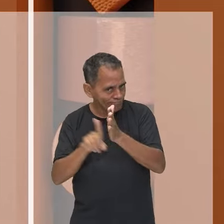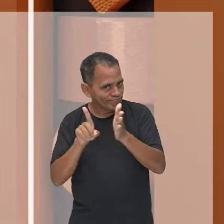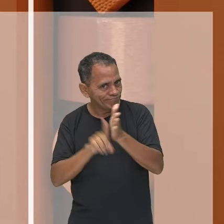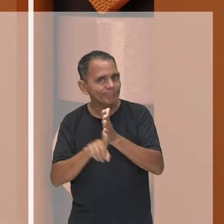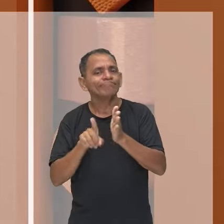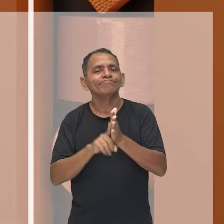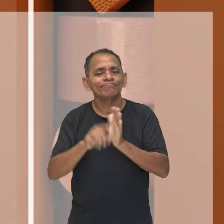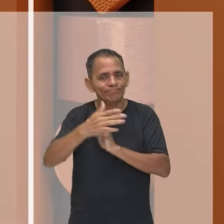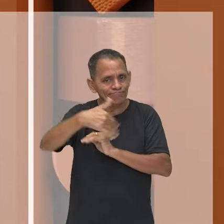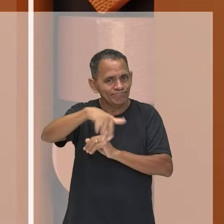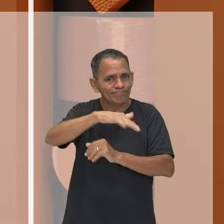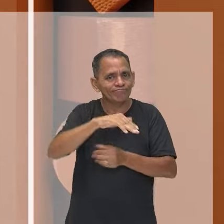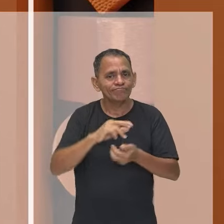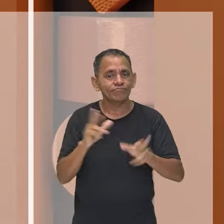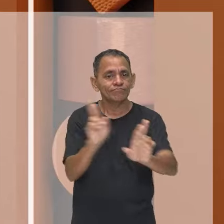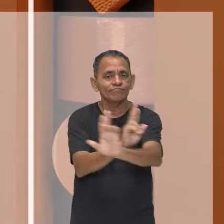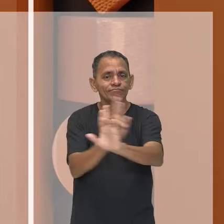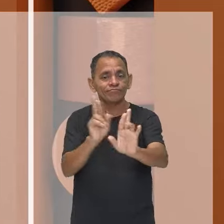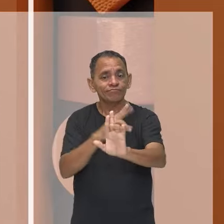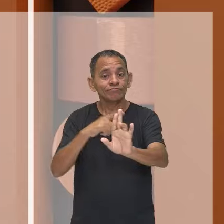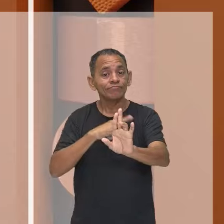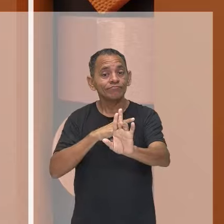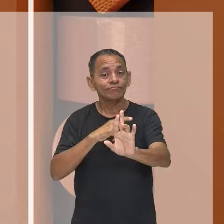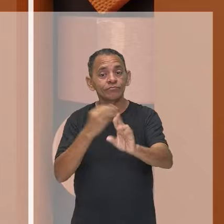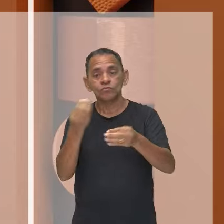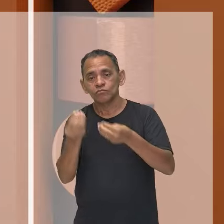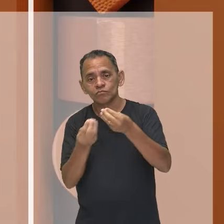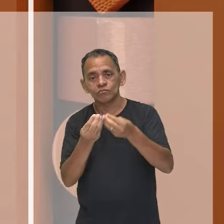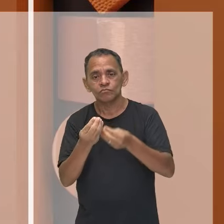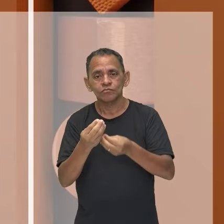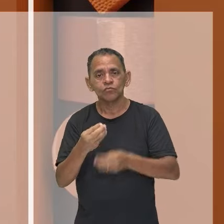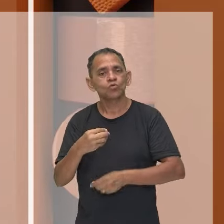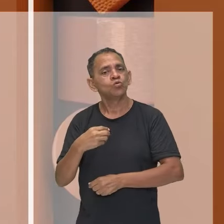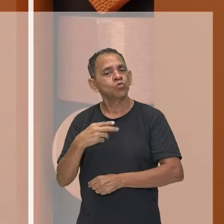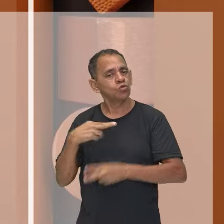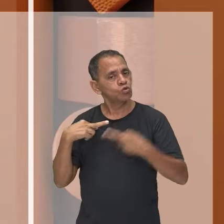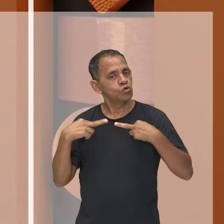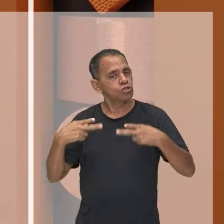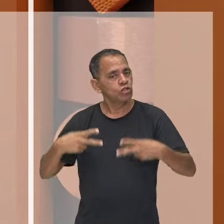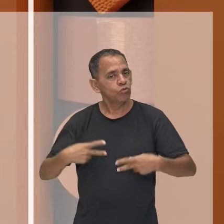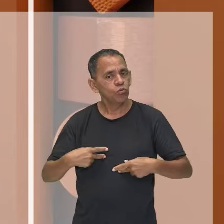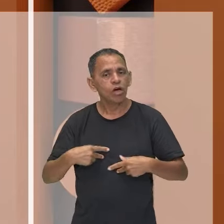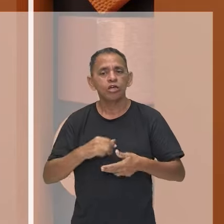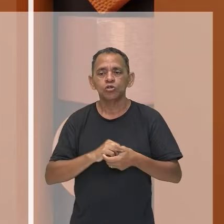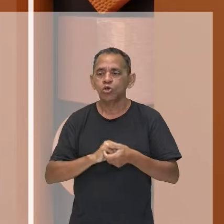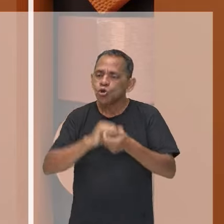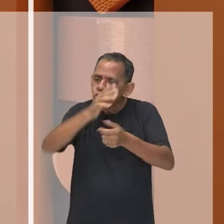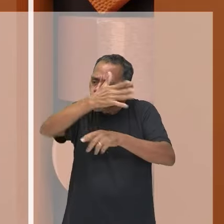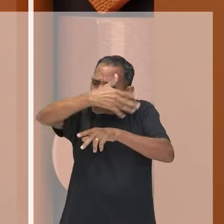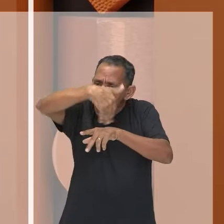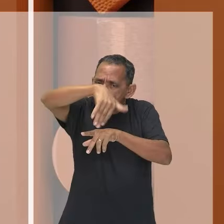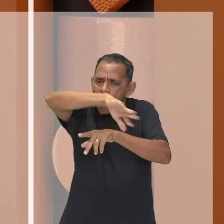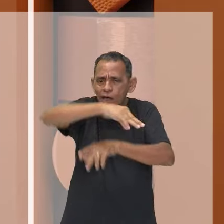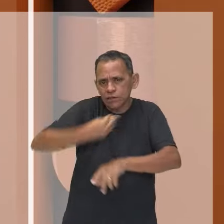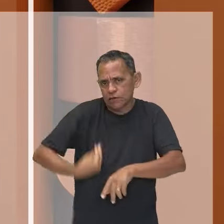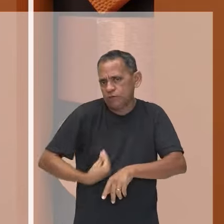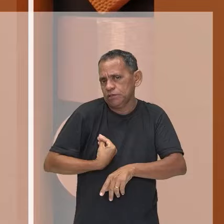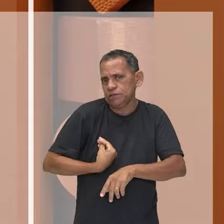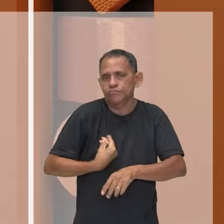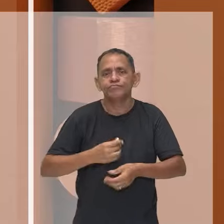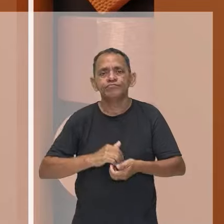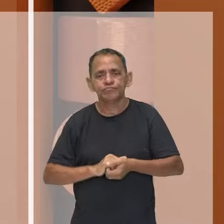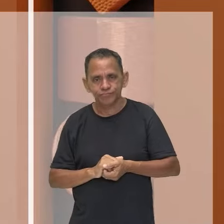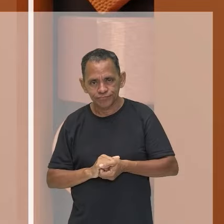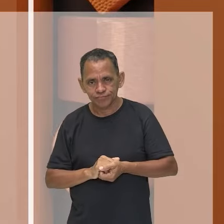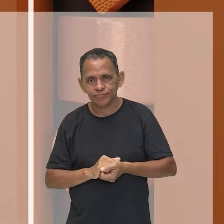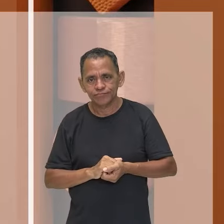né, essa relação nossa com o meio ao qual nós vivemos. Esse questionamento, e ele